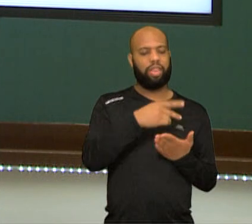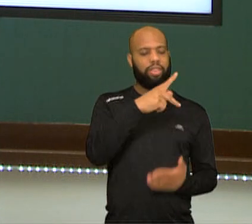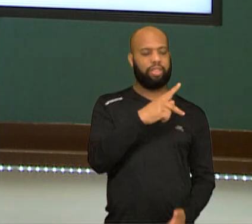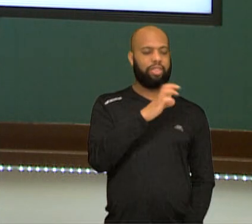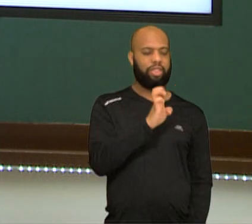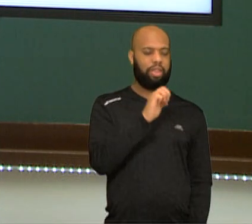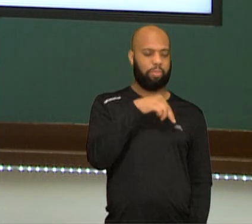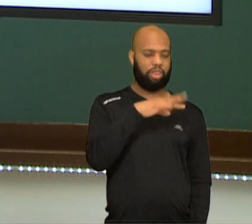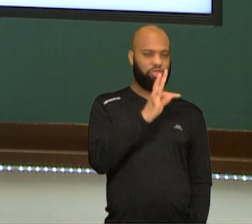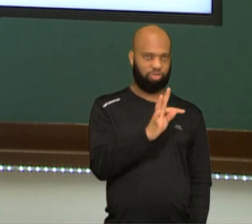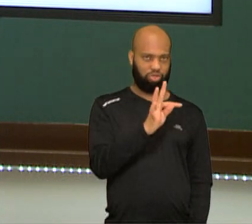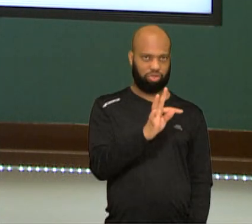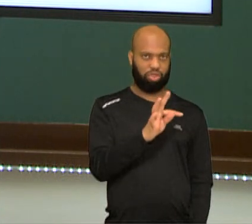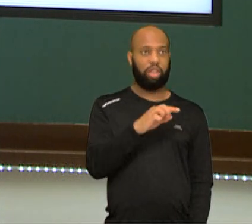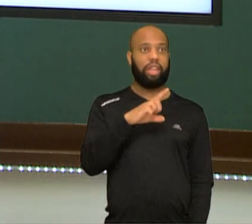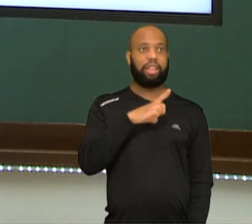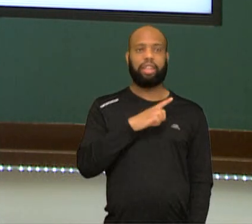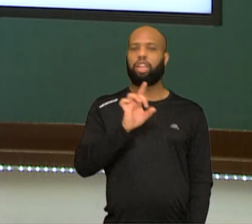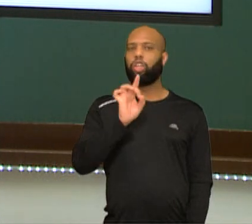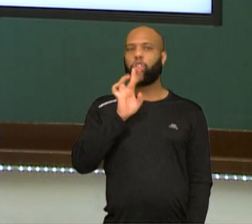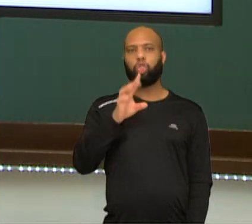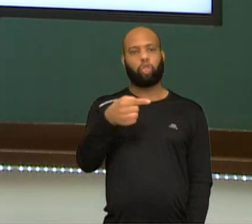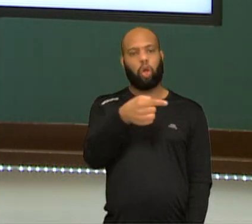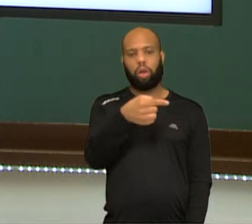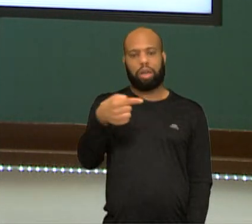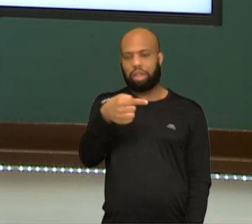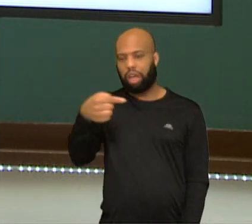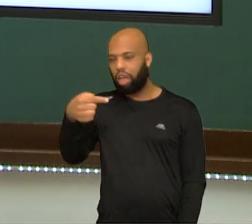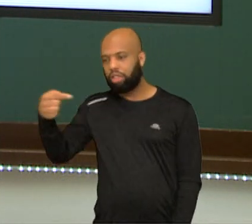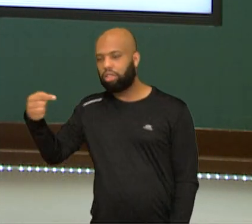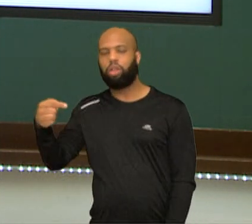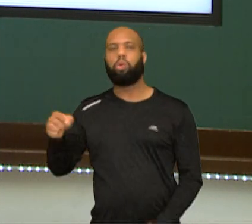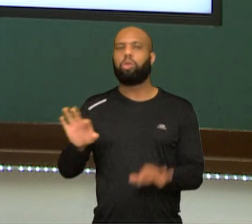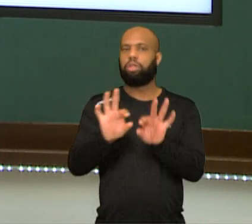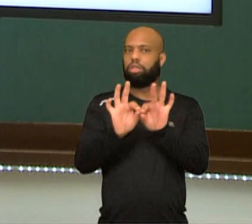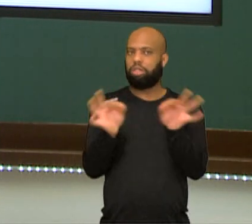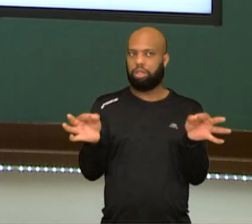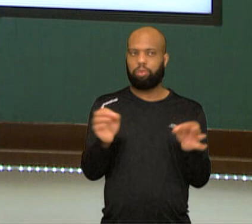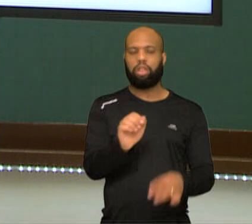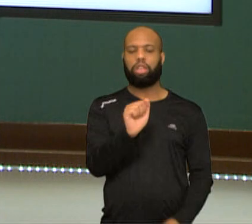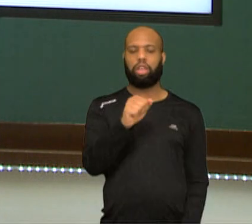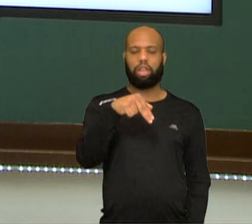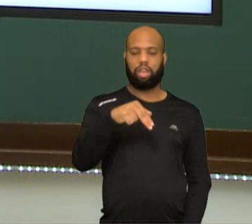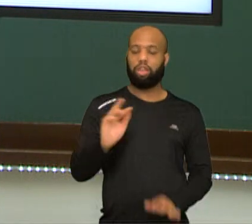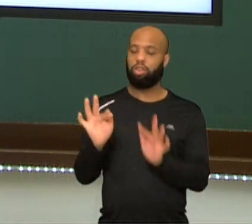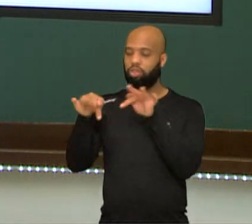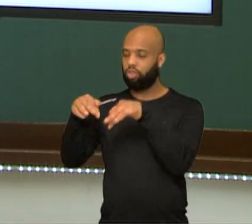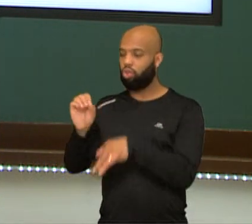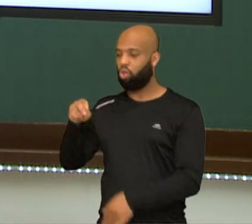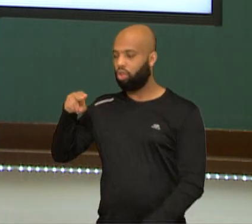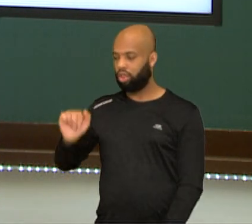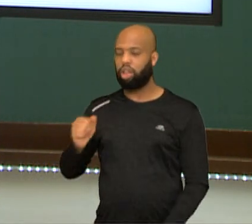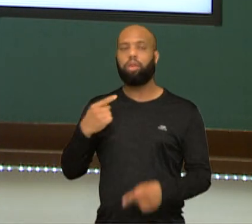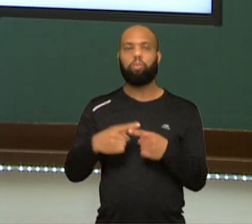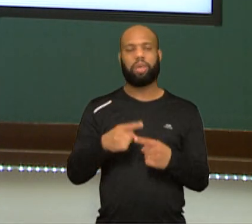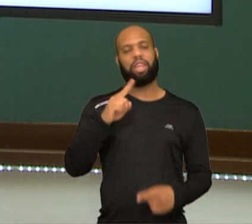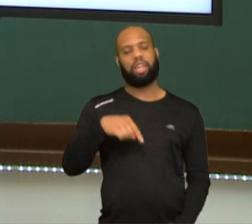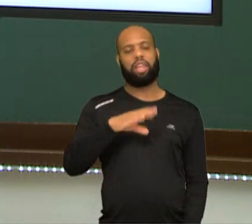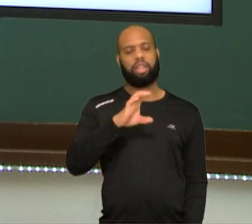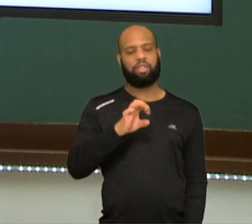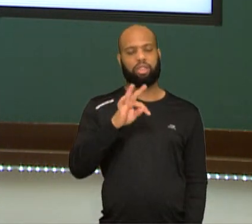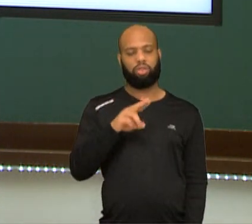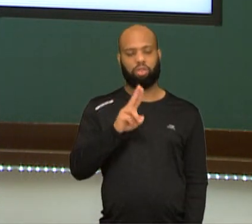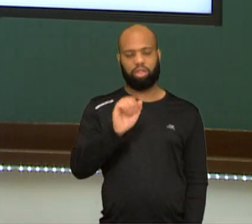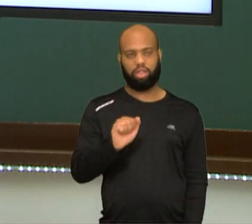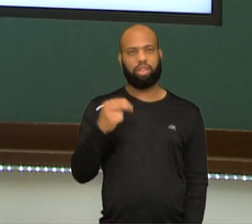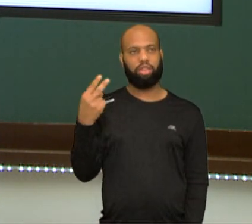pente. E ligações simples entre elas, AN e terminação ona, porque é uma cetona. As